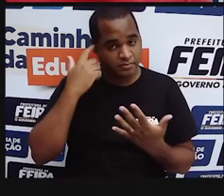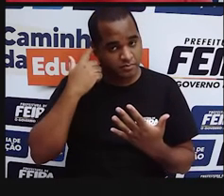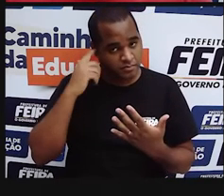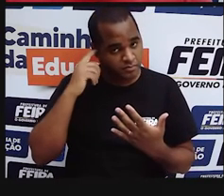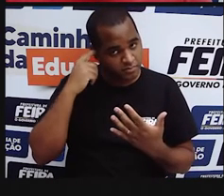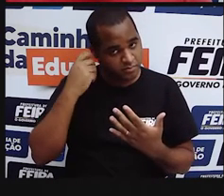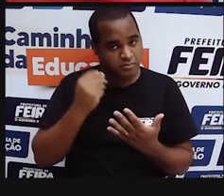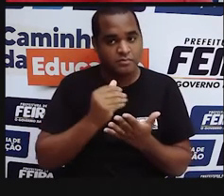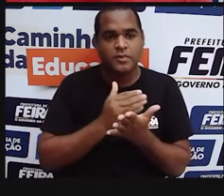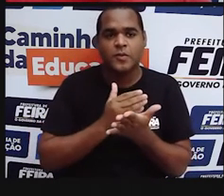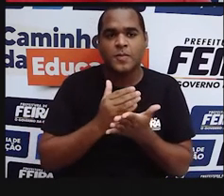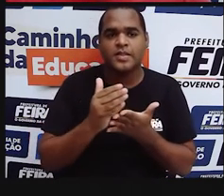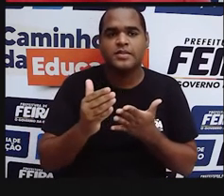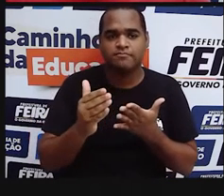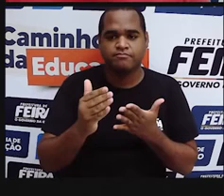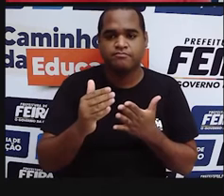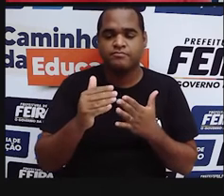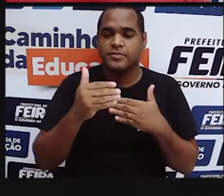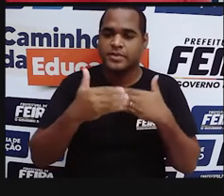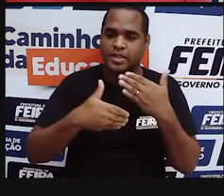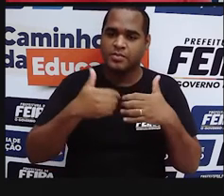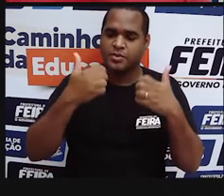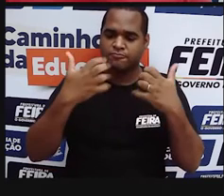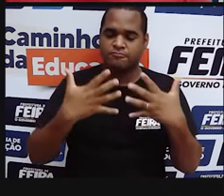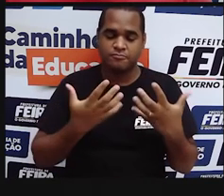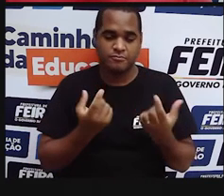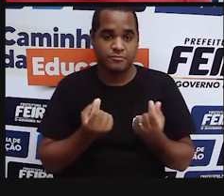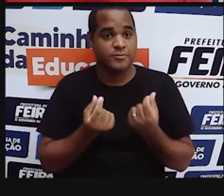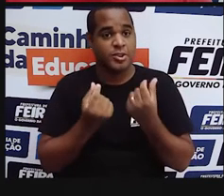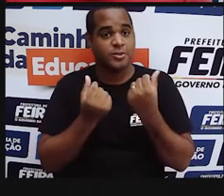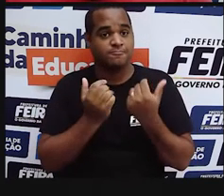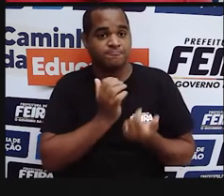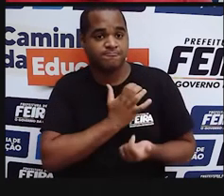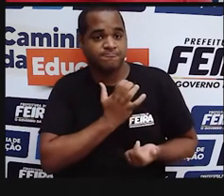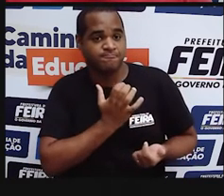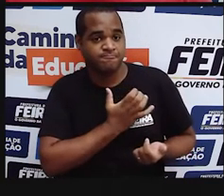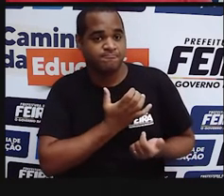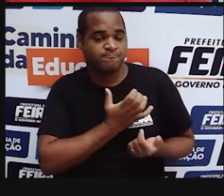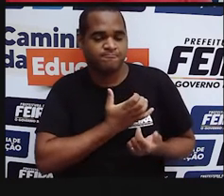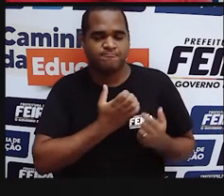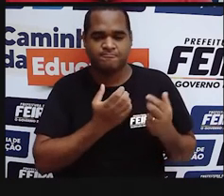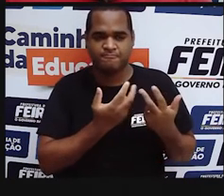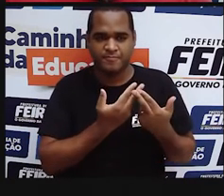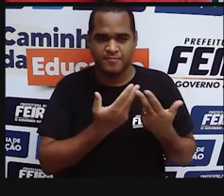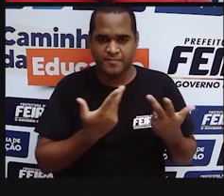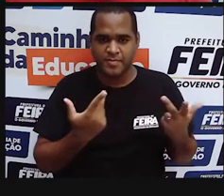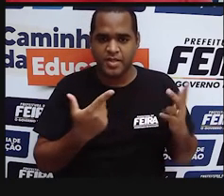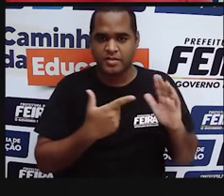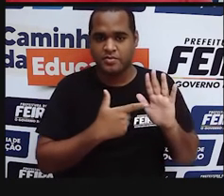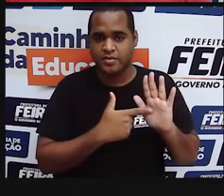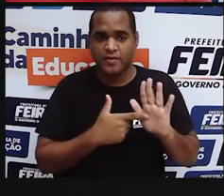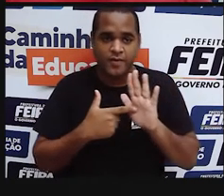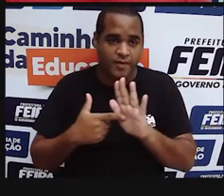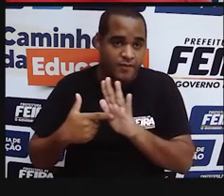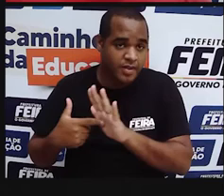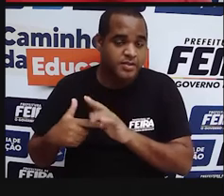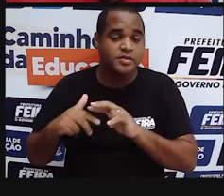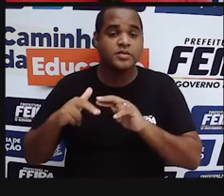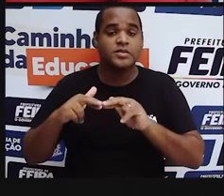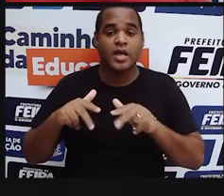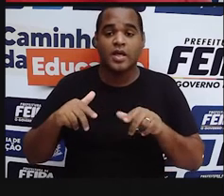expansão ela acaba trazendo muita riqueza para as cidades gregas, também